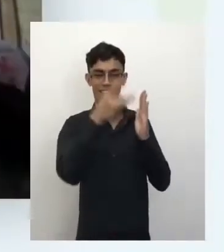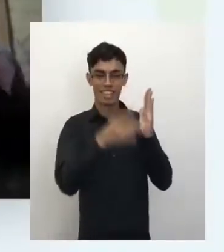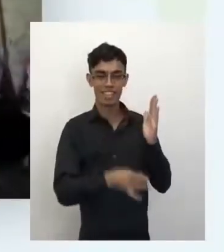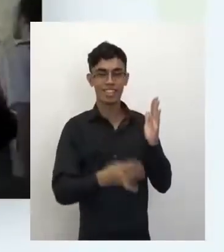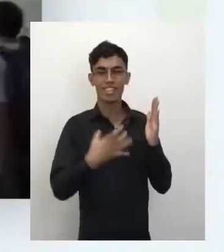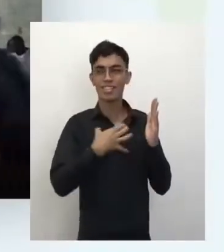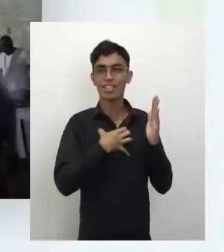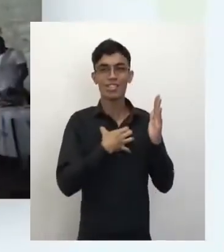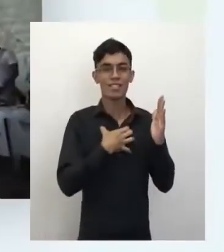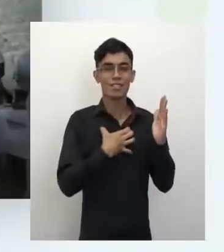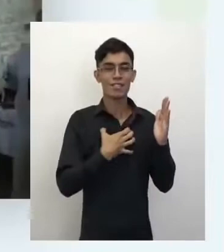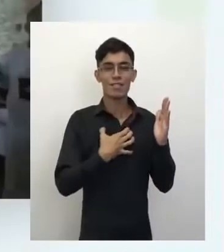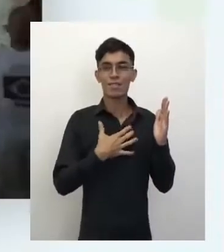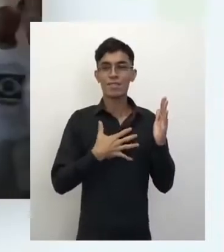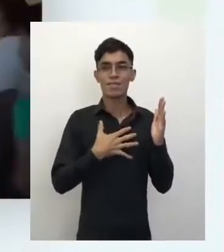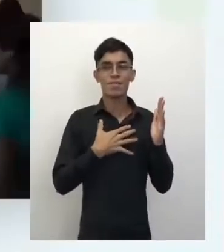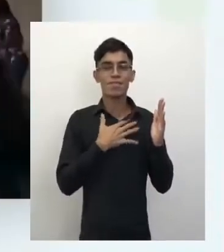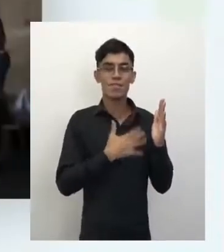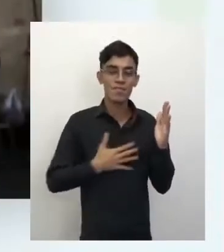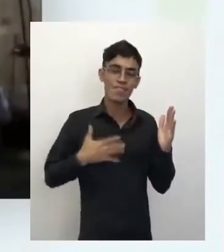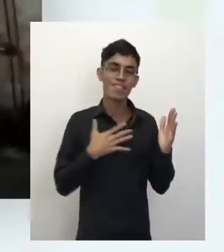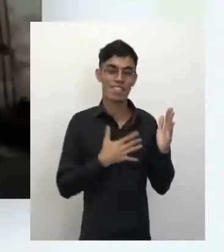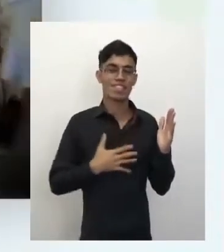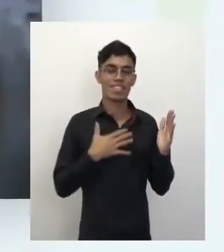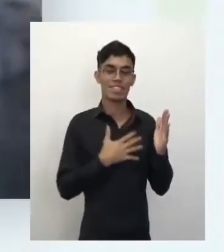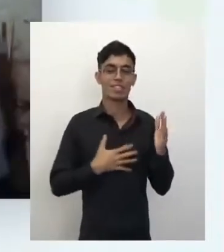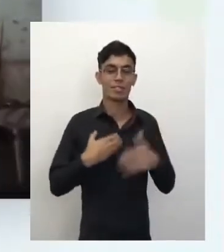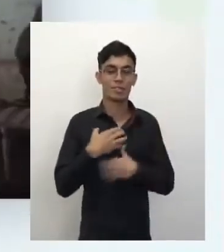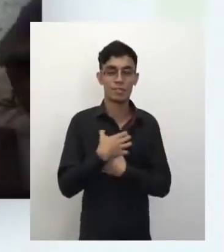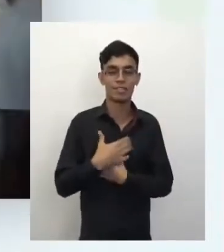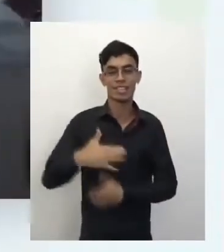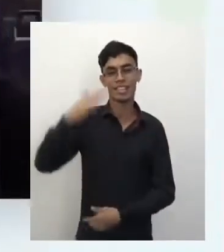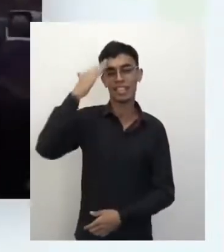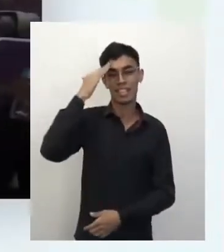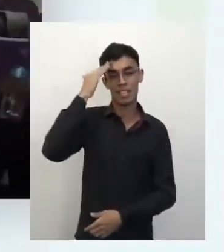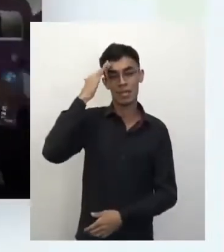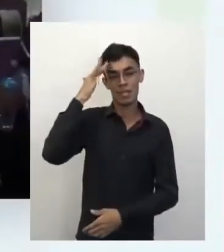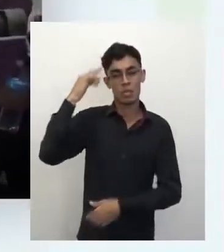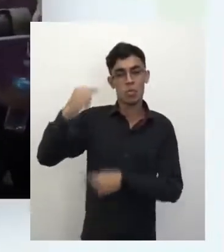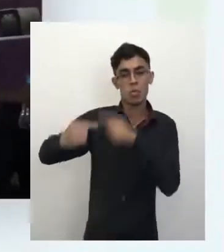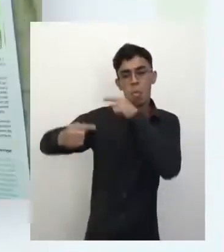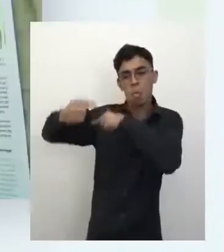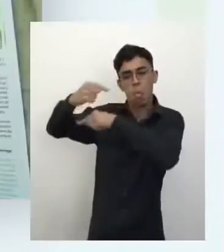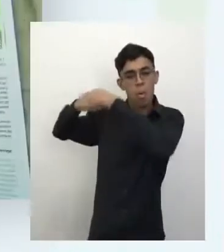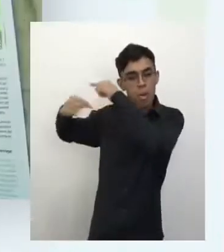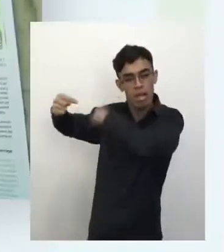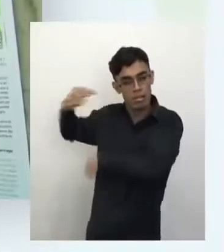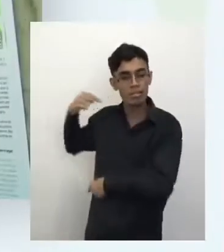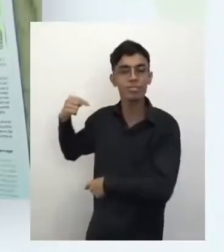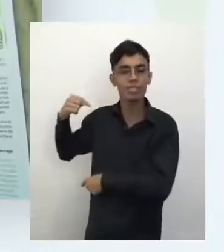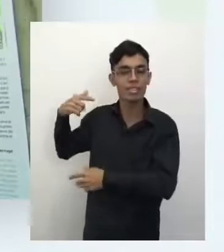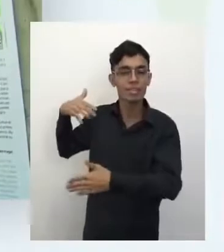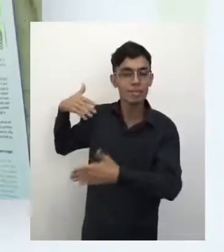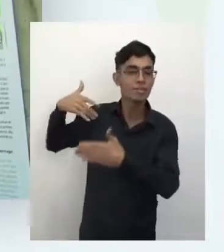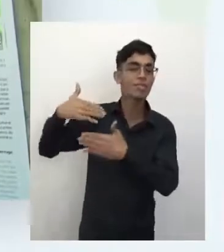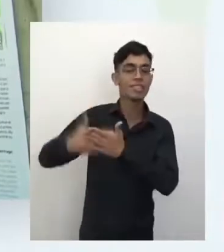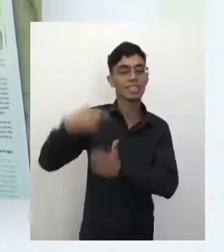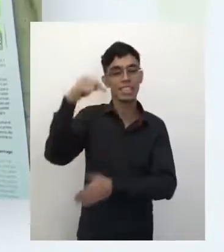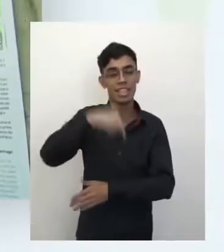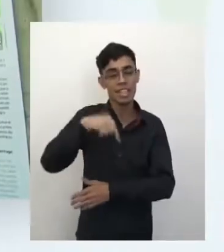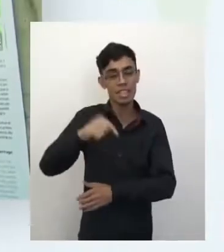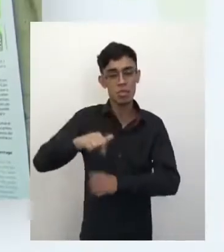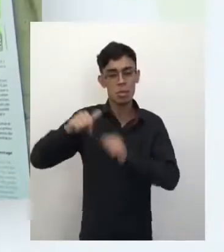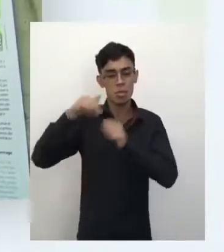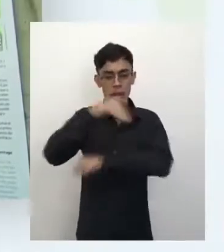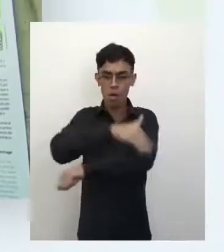ser emocionalmente, começando pela emoção, né? Saber que os meus ancestrais, os meus antepassados chegaram por aqui, andaram